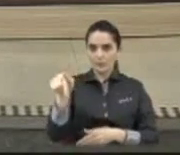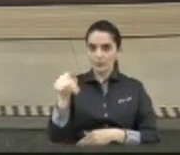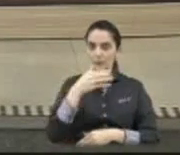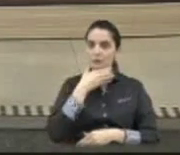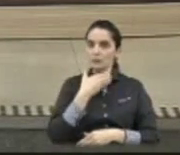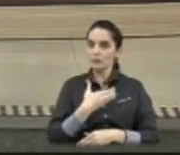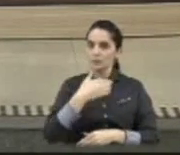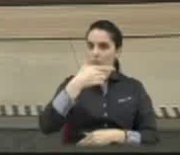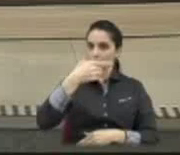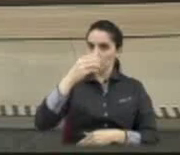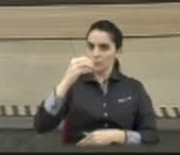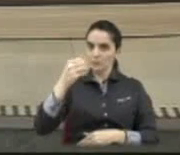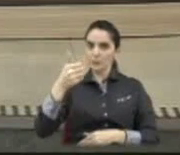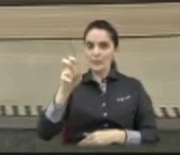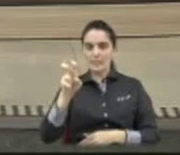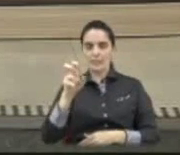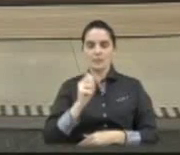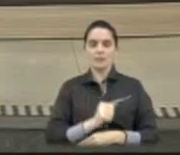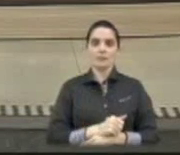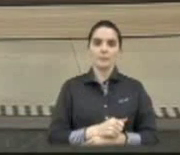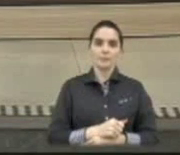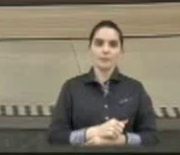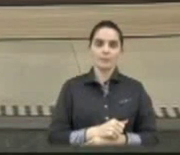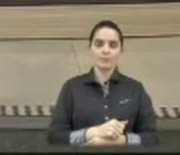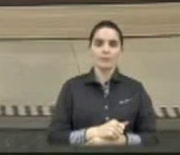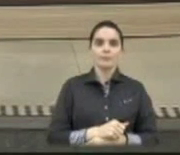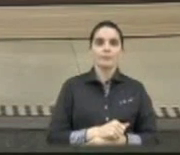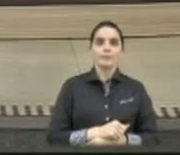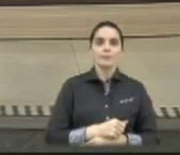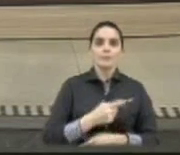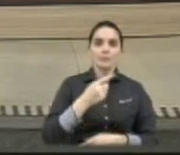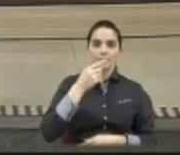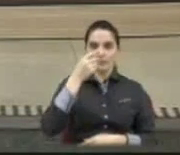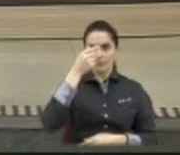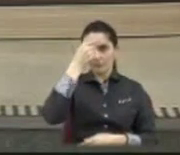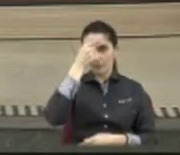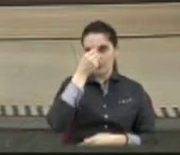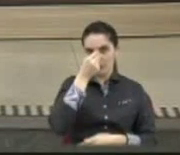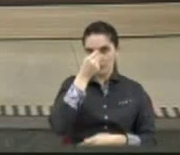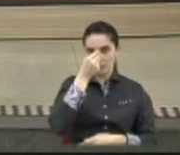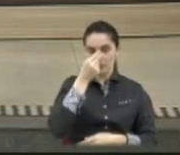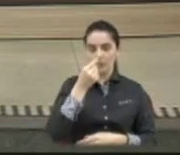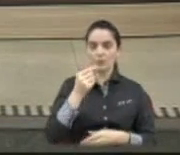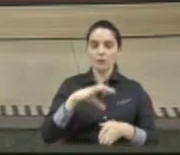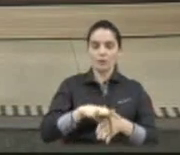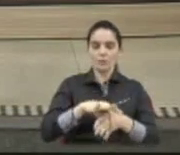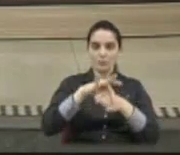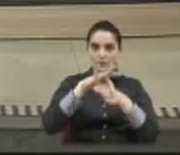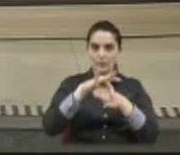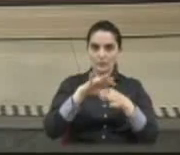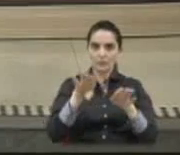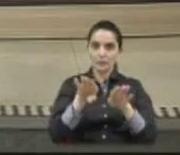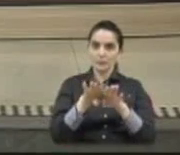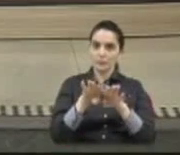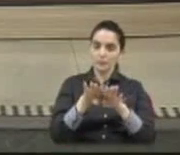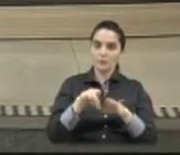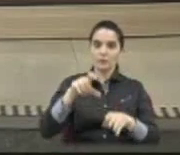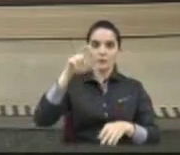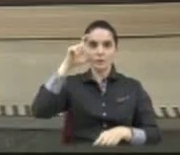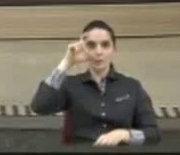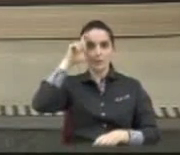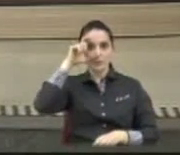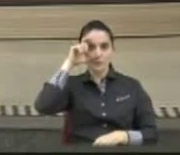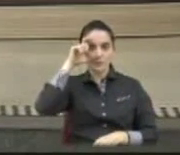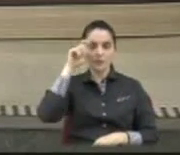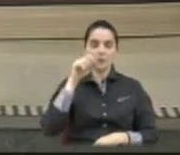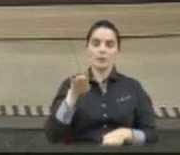do ano de 2015. Edivaldo Soares Antunes, líder do bloco PSB, PSC, PRB. José Faride Zaine, líder do bloco